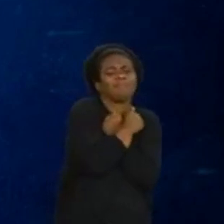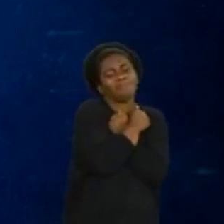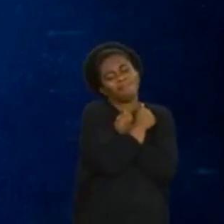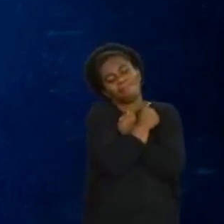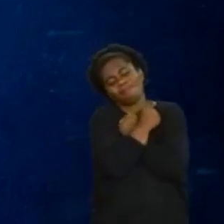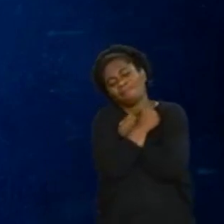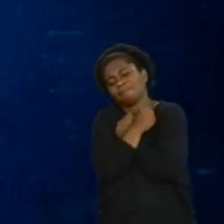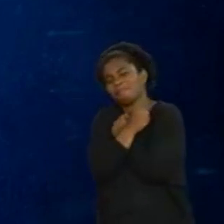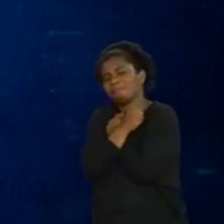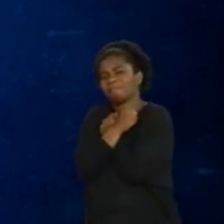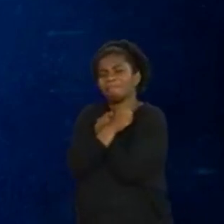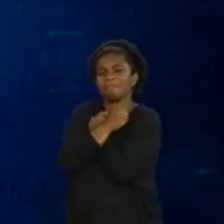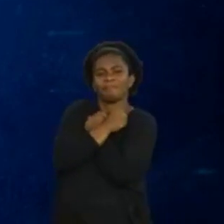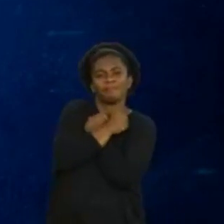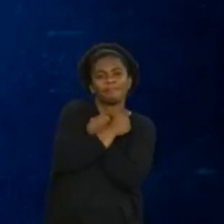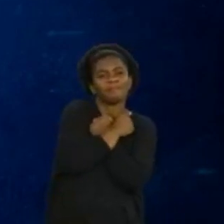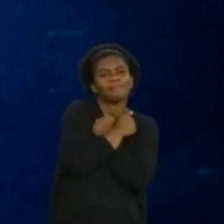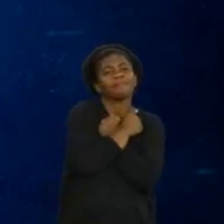o abraço meu,